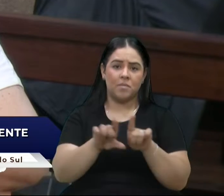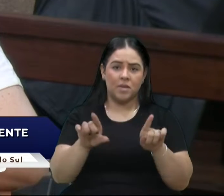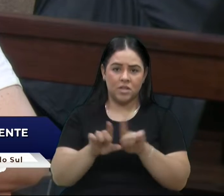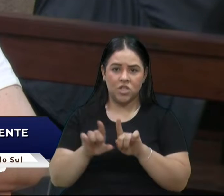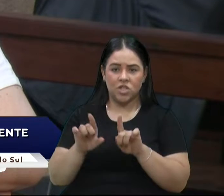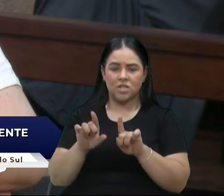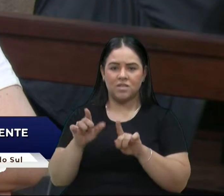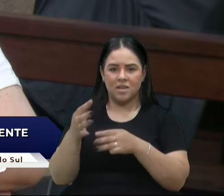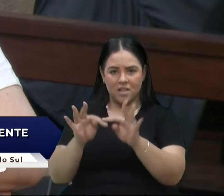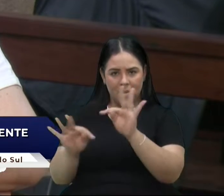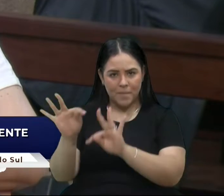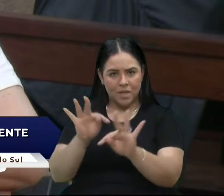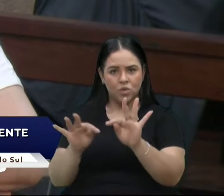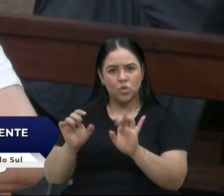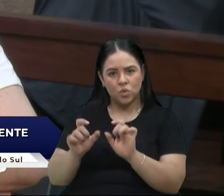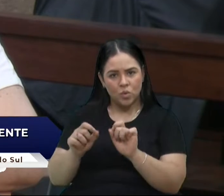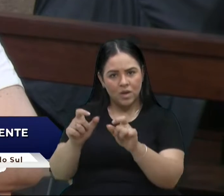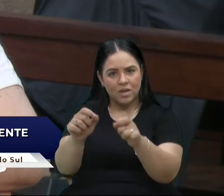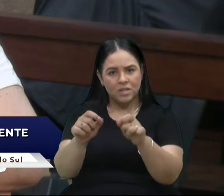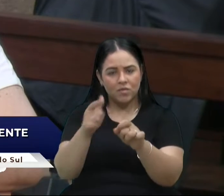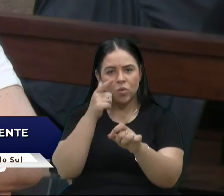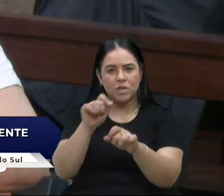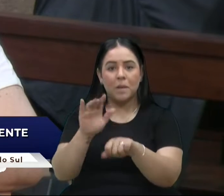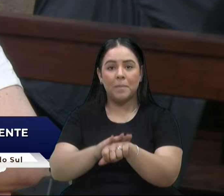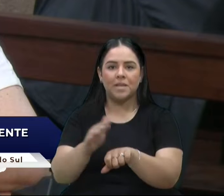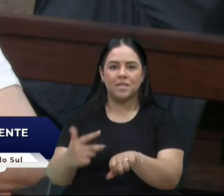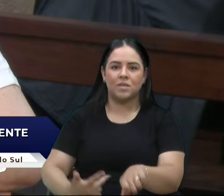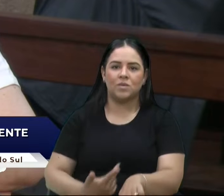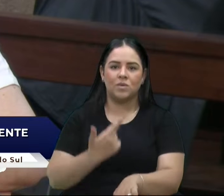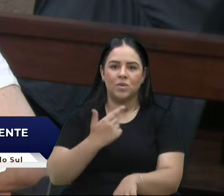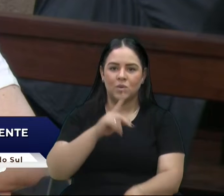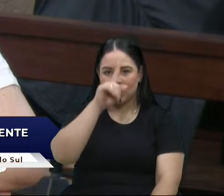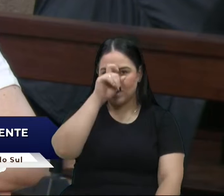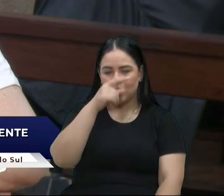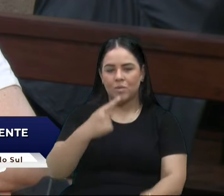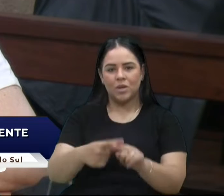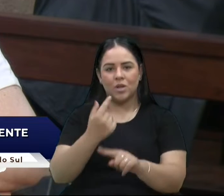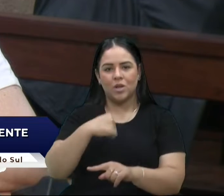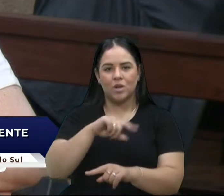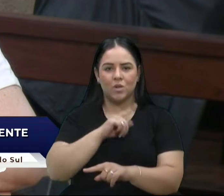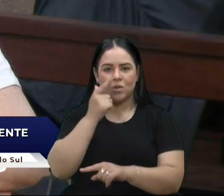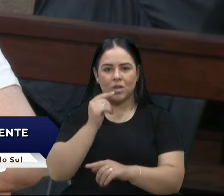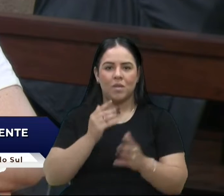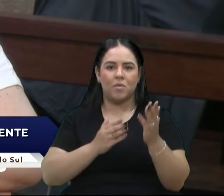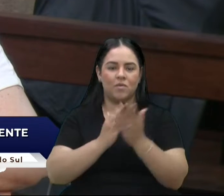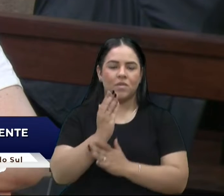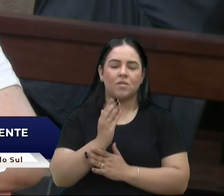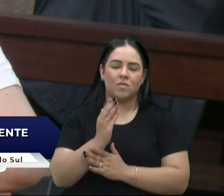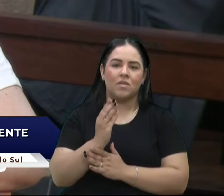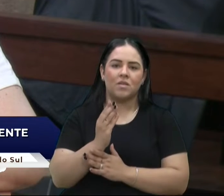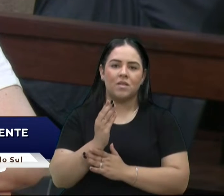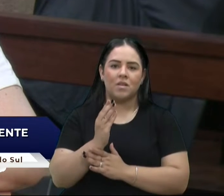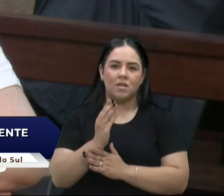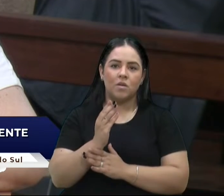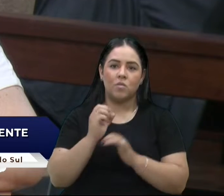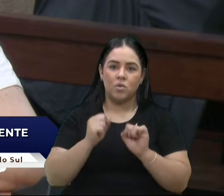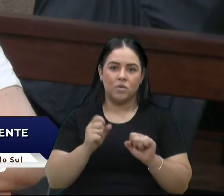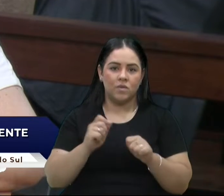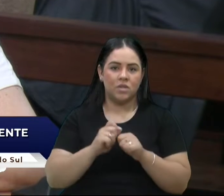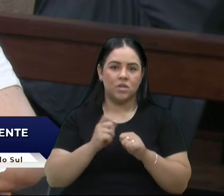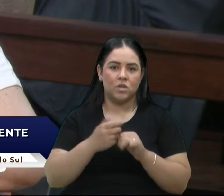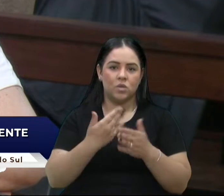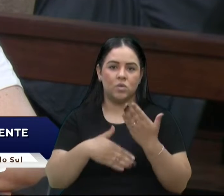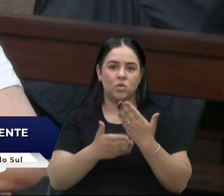e isso vai trazer mais cirurgias para o hospital, porque, à medida que a gente tem habilitação em oncologia, nós podemos fazer todos